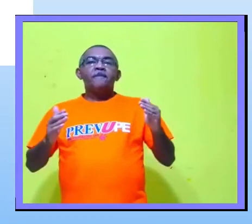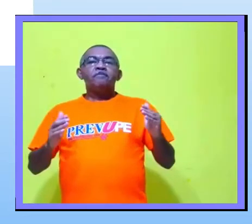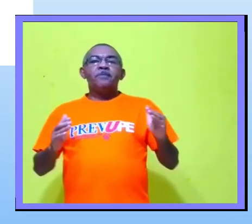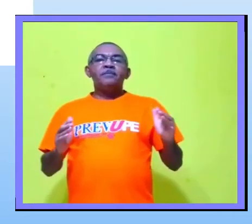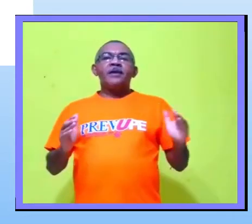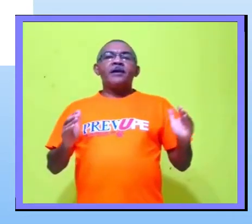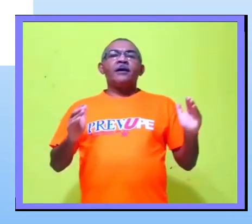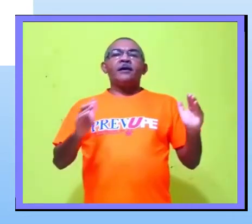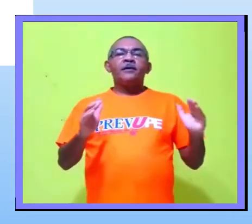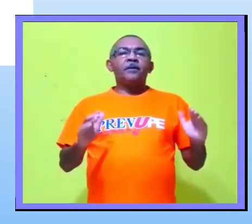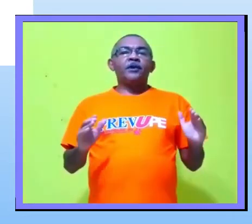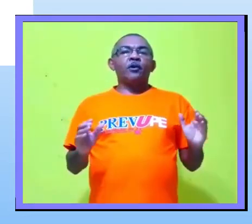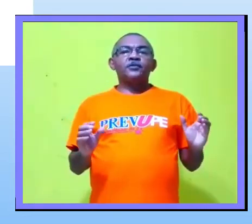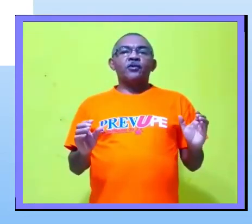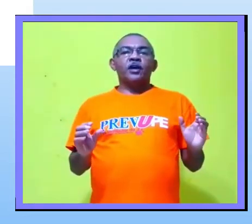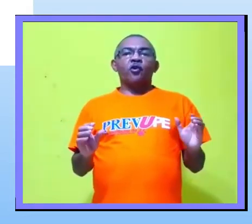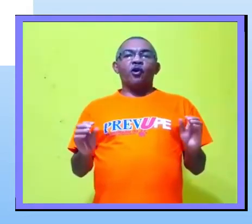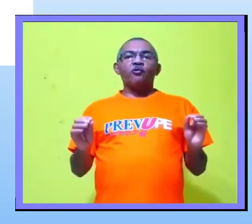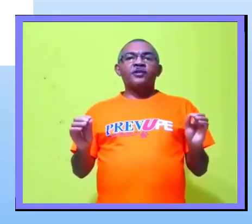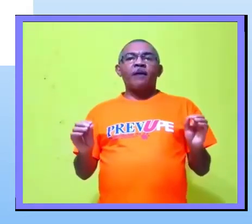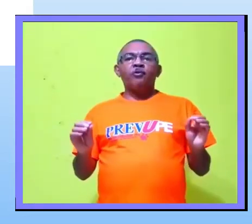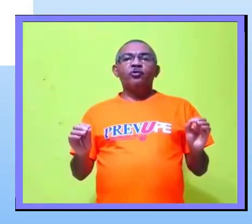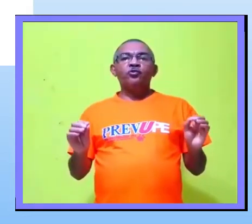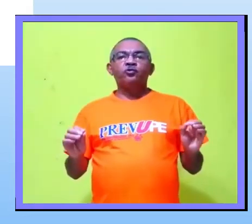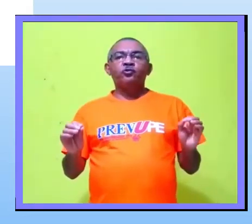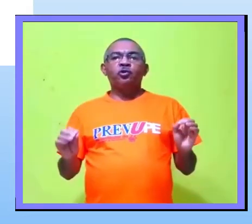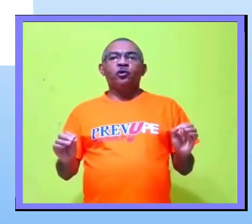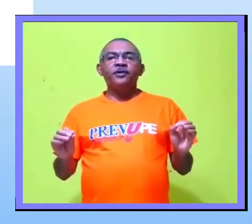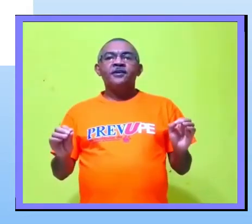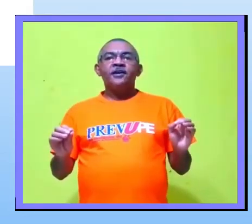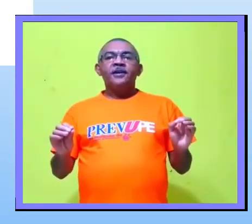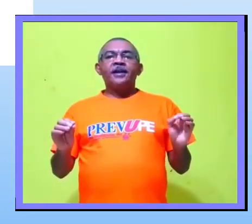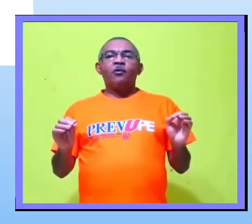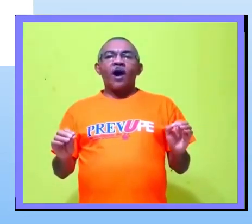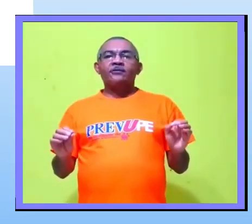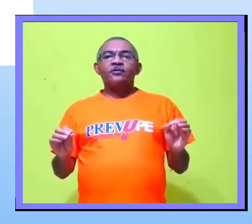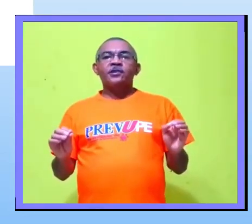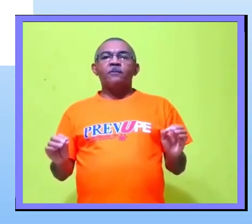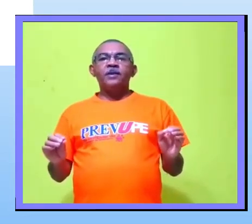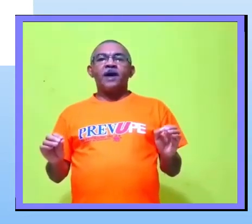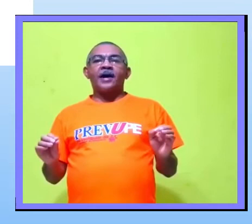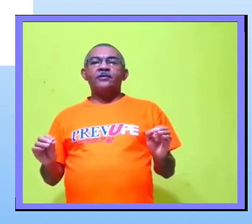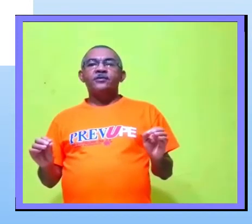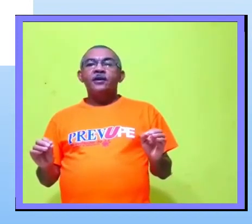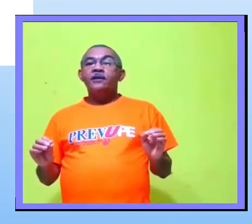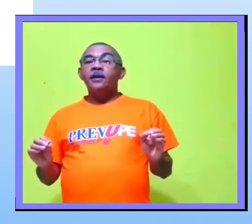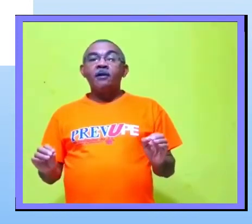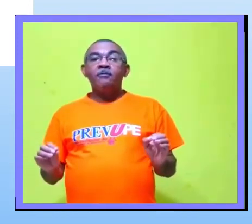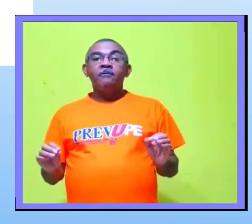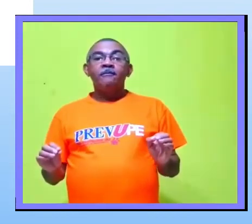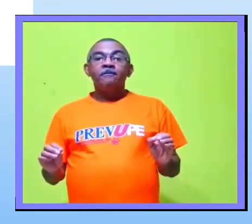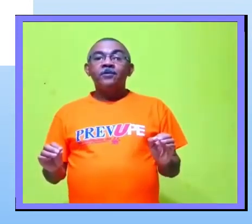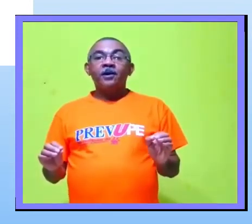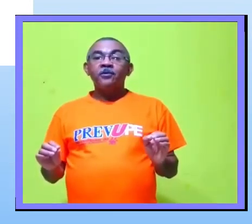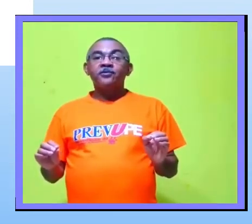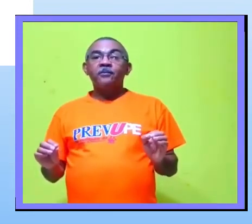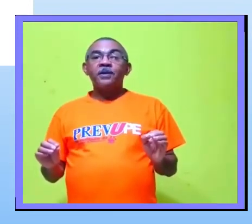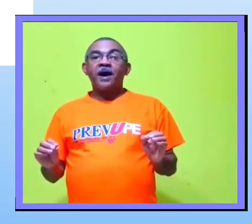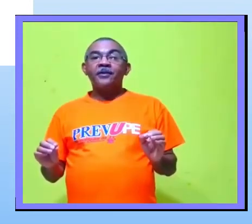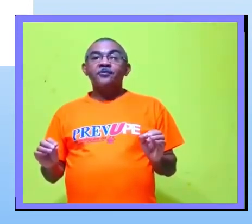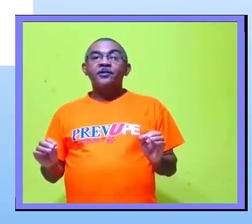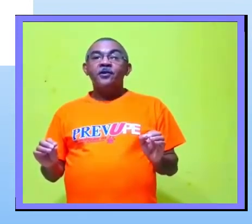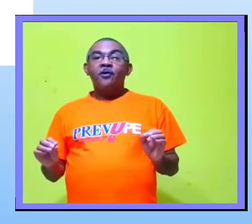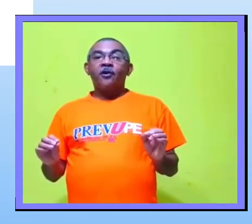F. Primeira opção que ele coloca, os carbonos 1, 2 e 4 são primários? Não